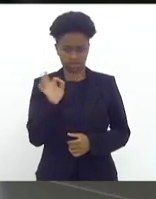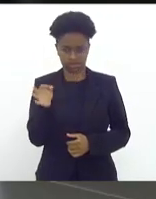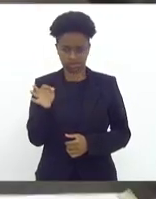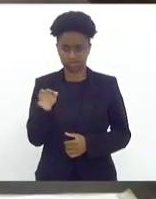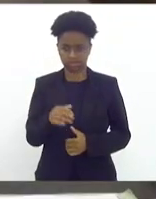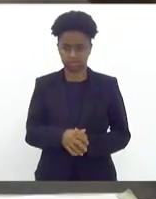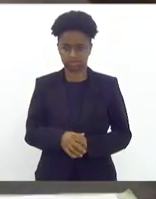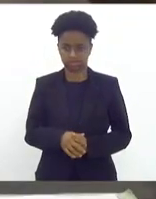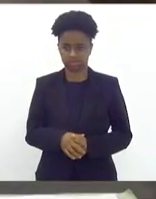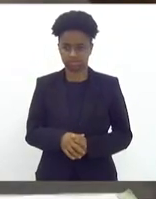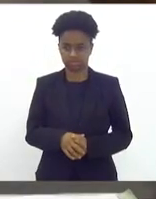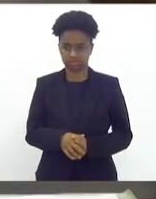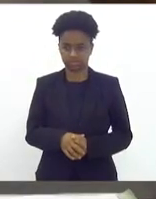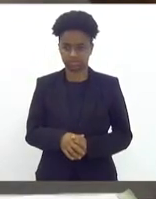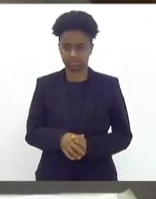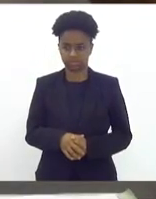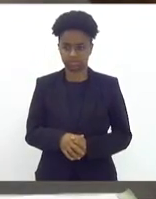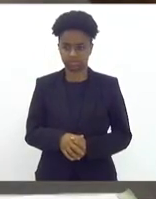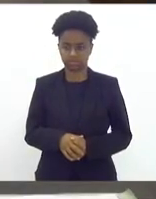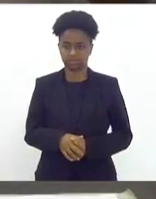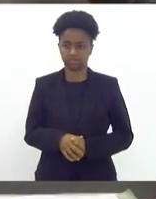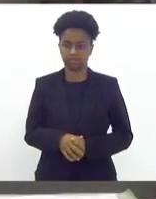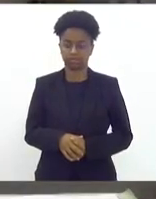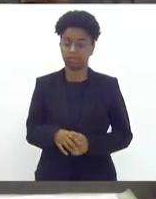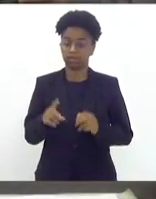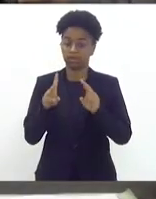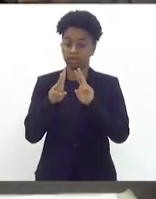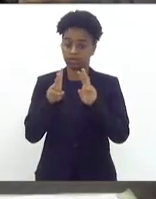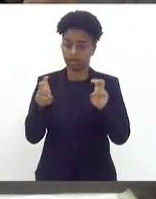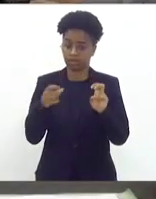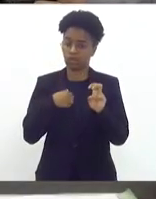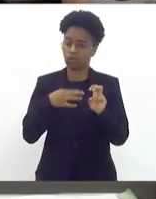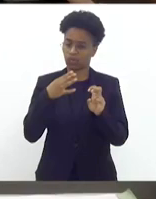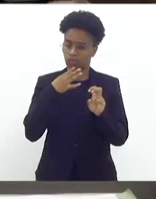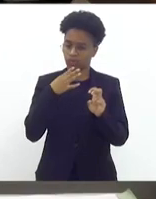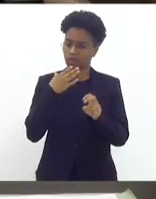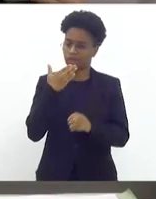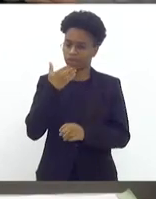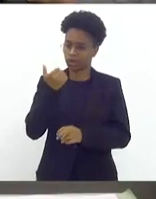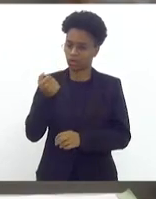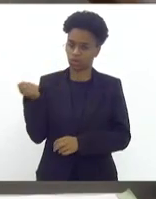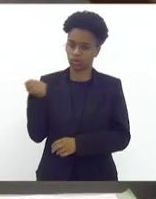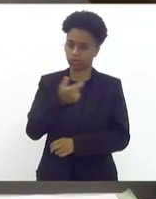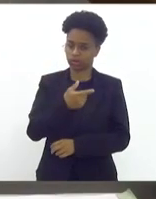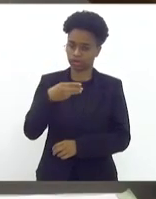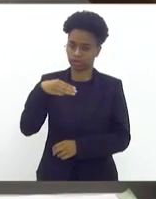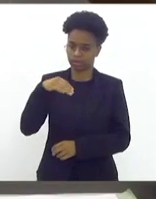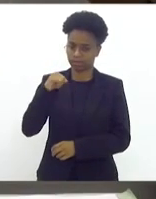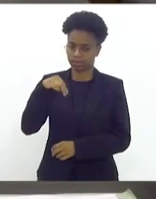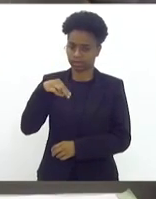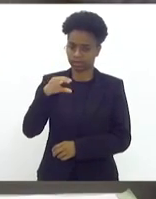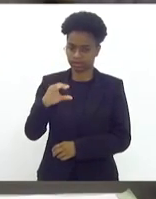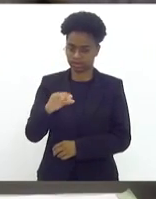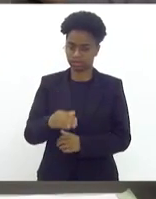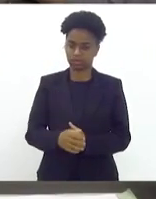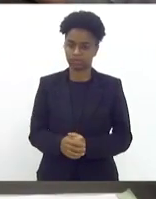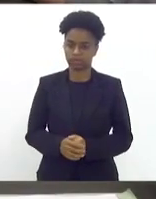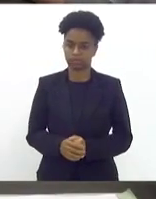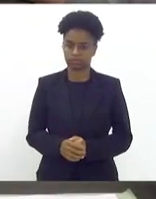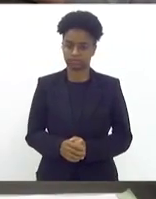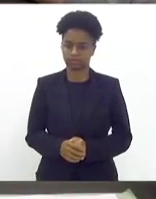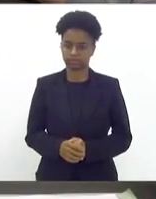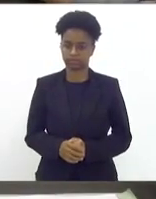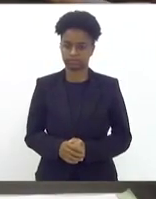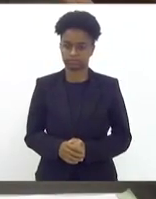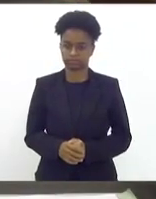uma espécie de invasora. Este assunto eu conheço melhor que o deputado Carlos Mink. Com certeza. A espatódia. Agora